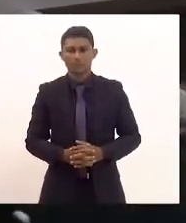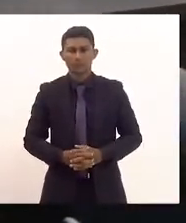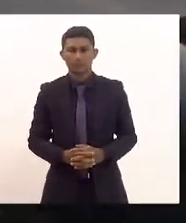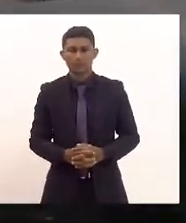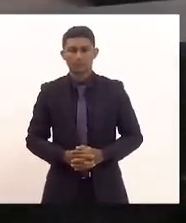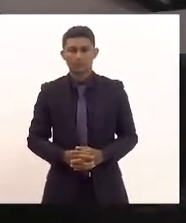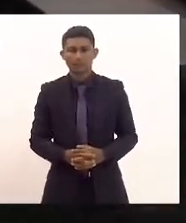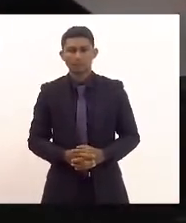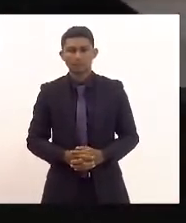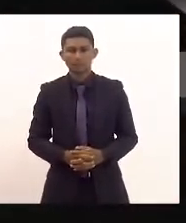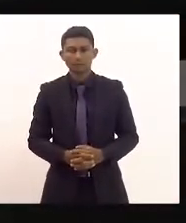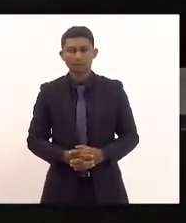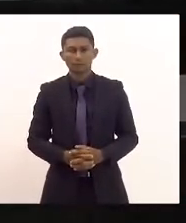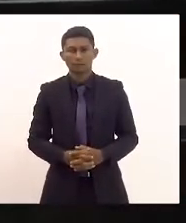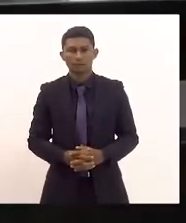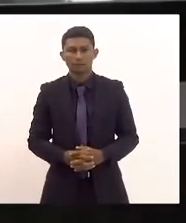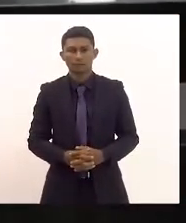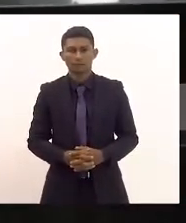G1